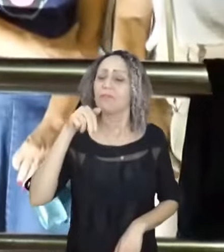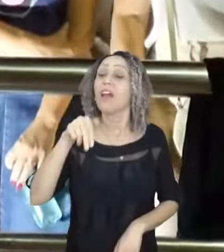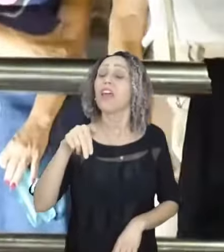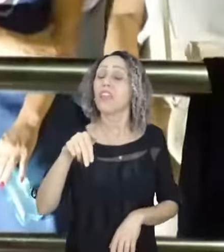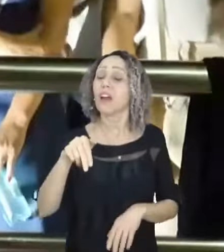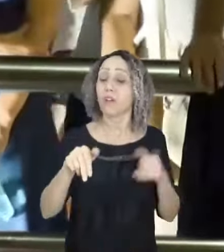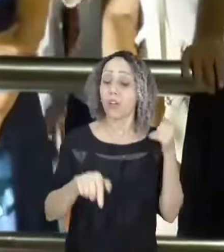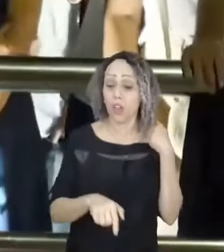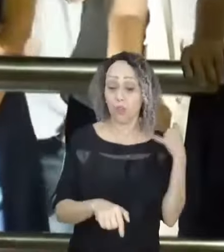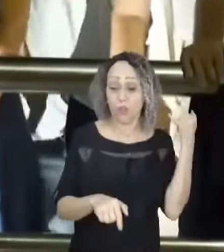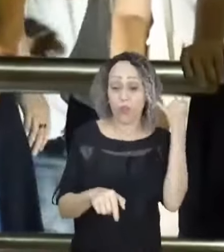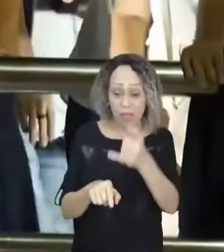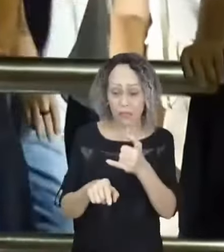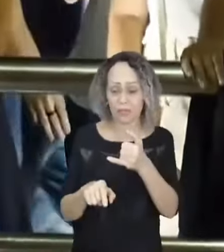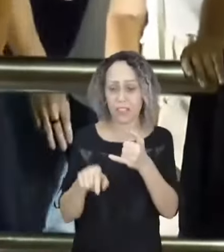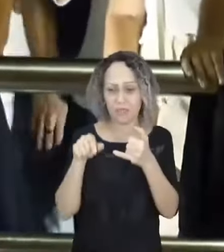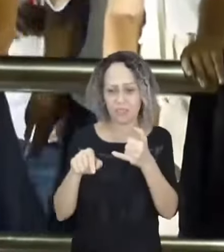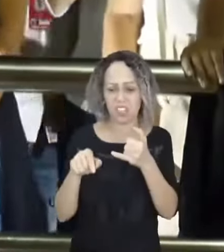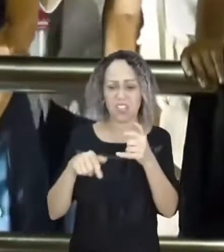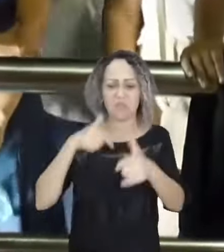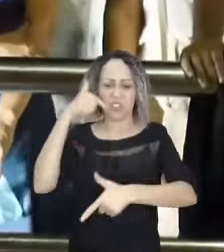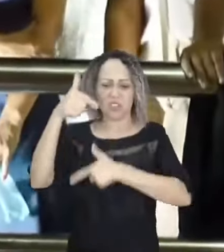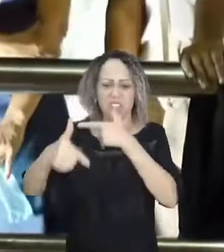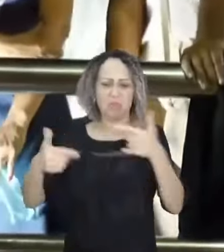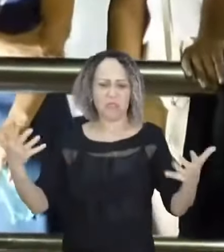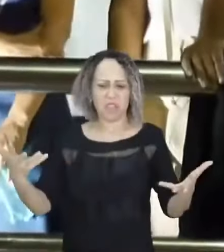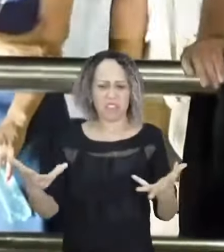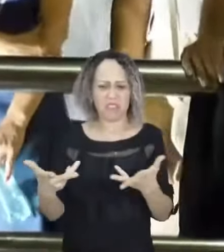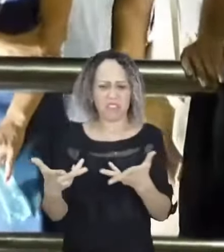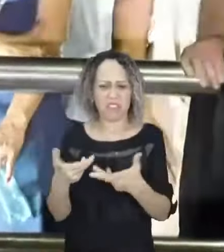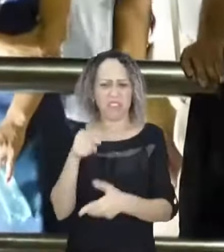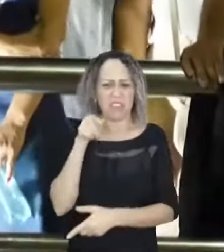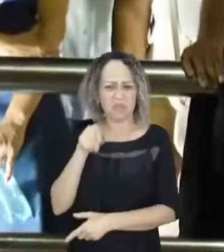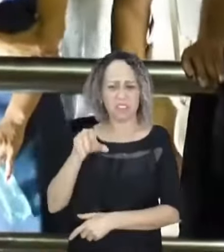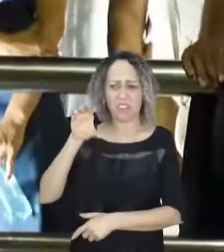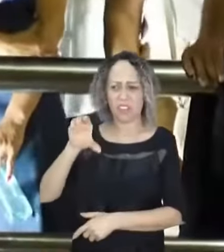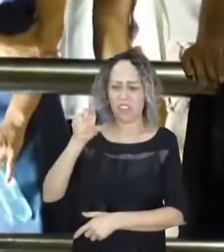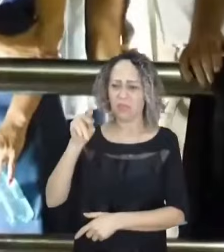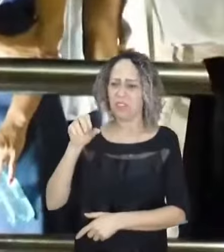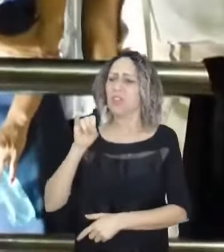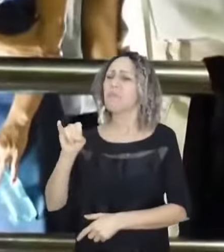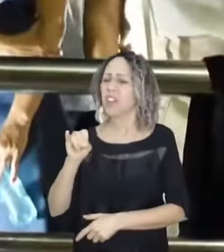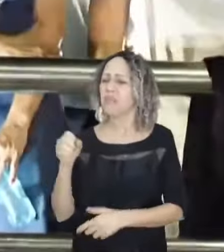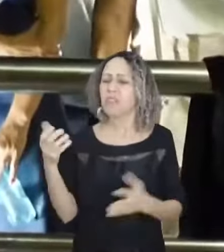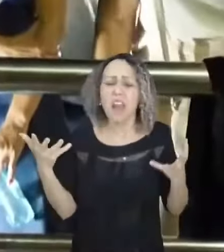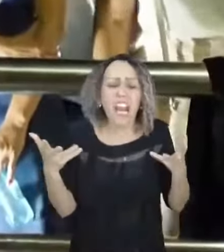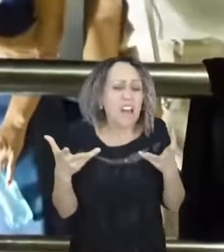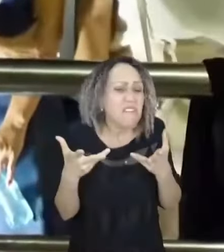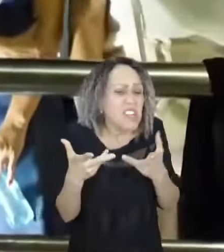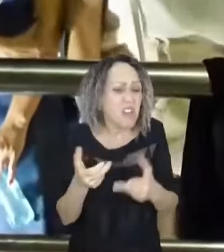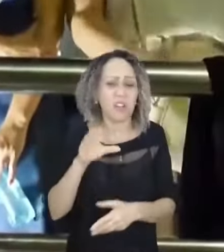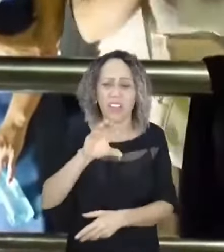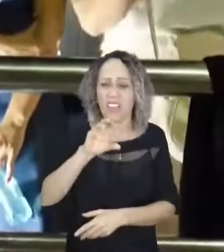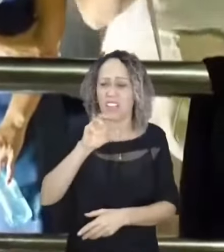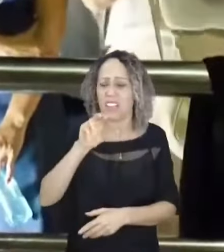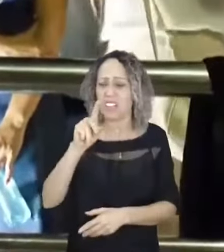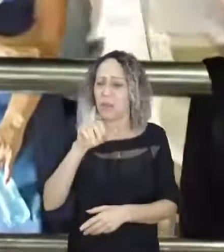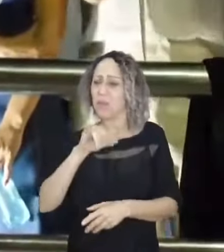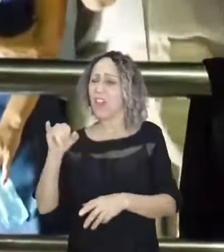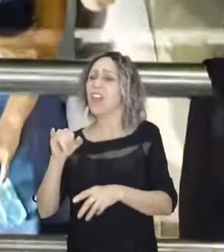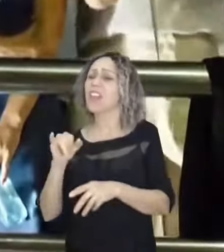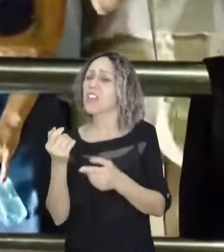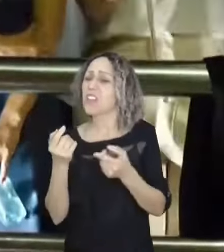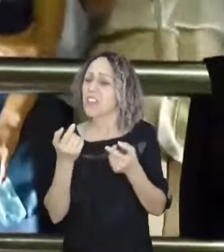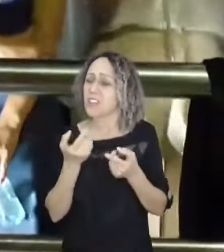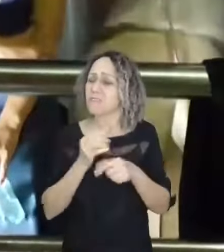do Brasil, e é através daquele relatório que a gente vai colocar Pazuello na cadeia. É através daquele